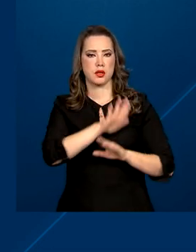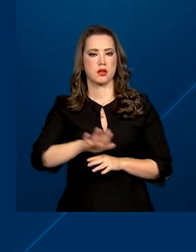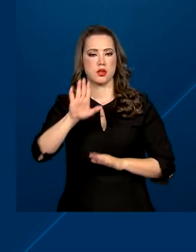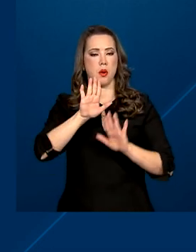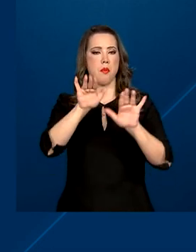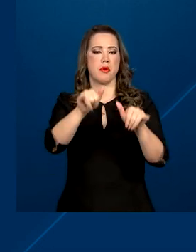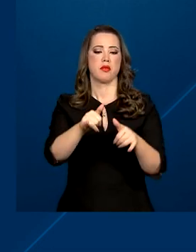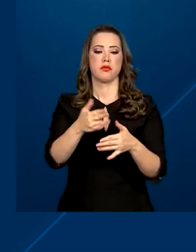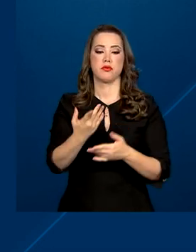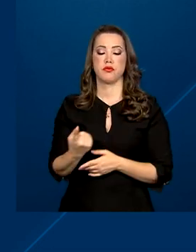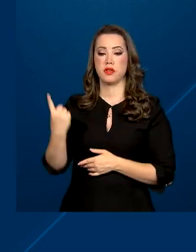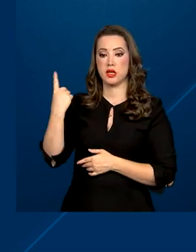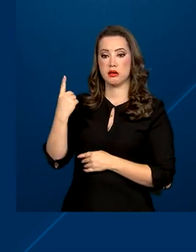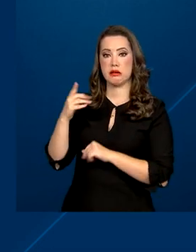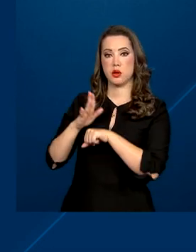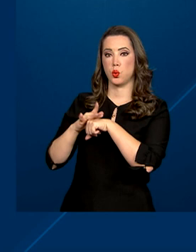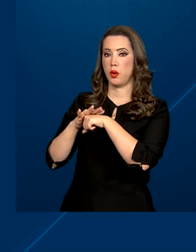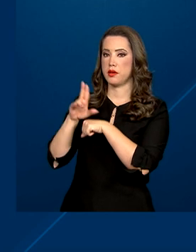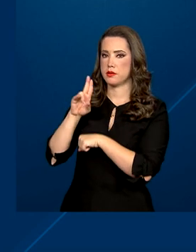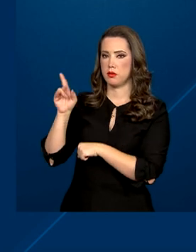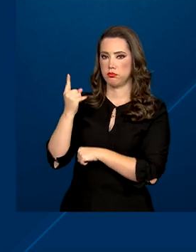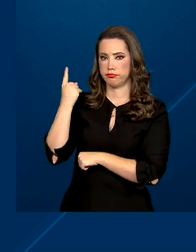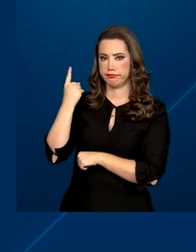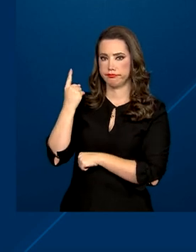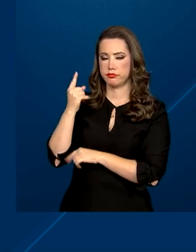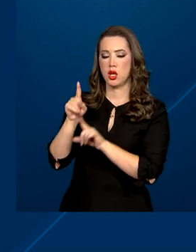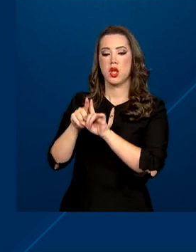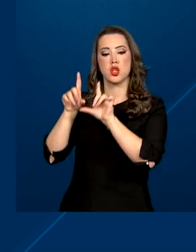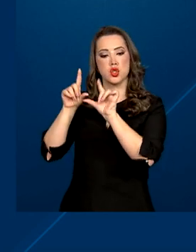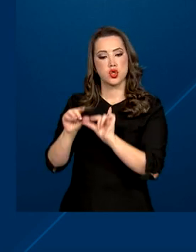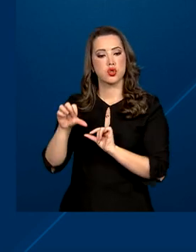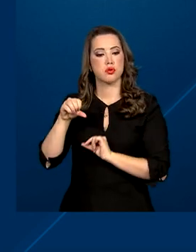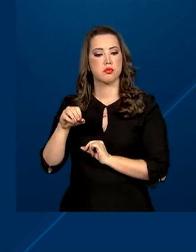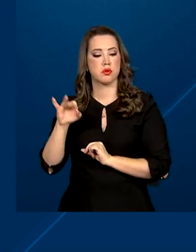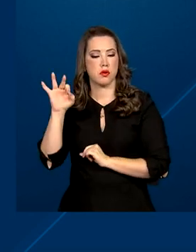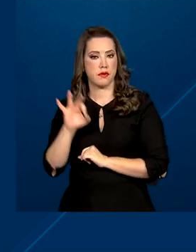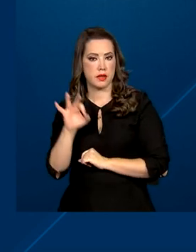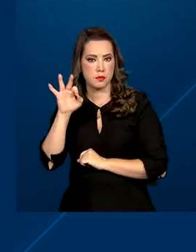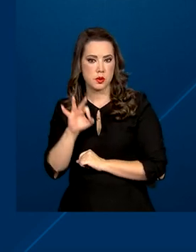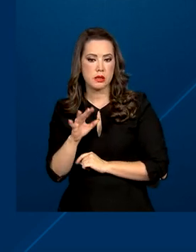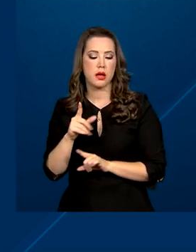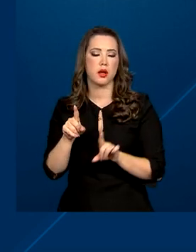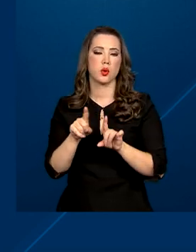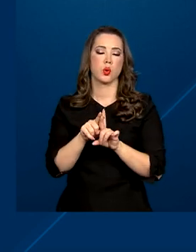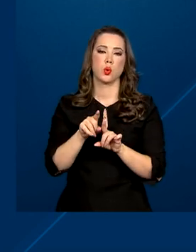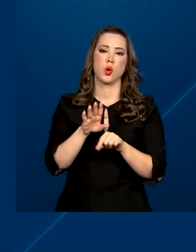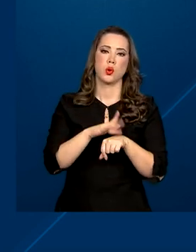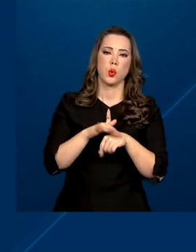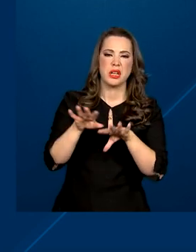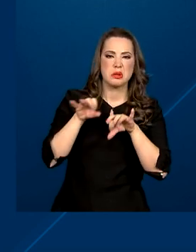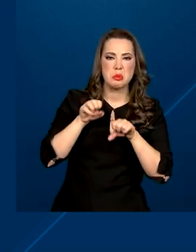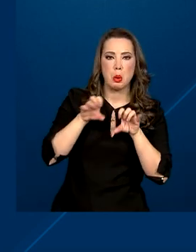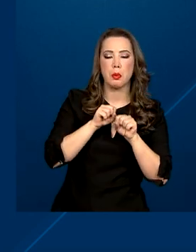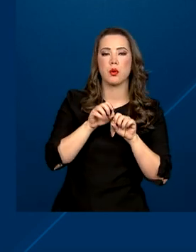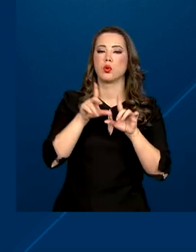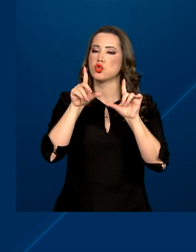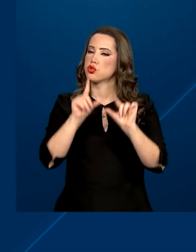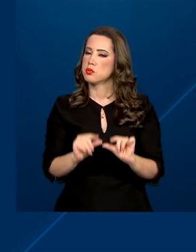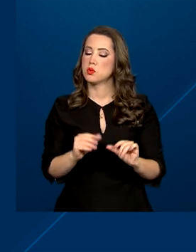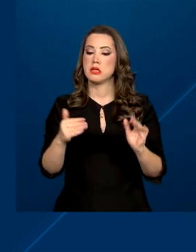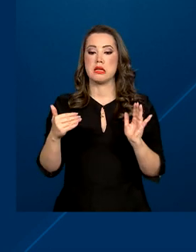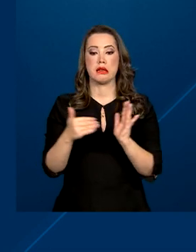que quer reduzir em 90% a incidência da doença e em 95% o número de mortes